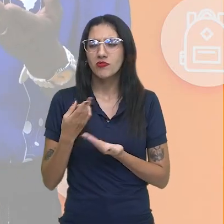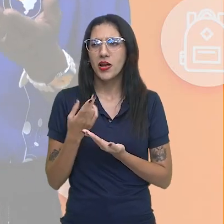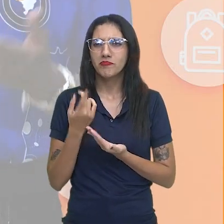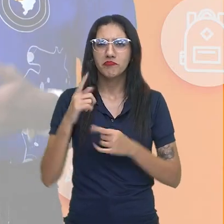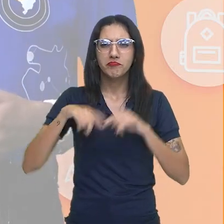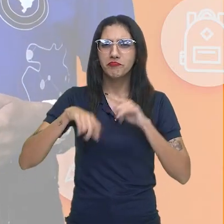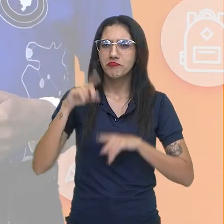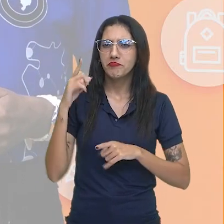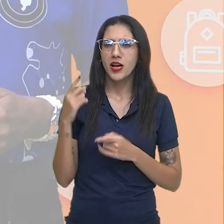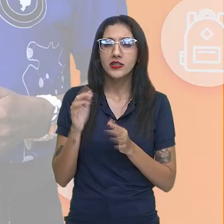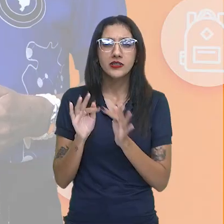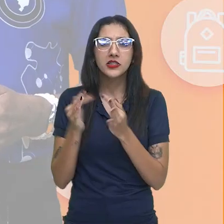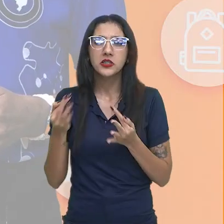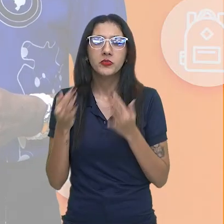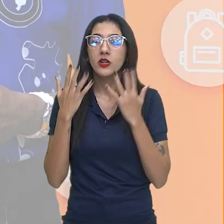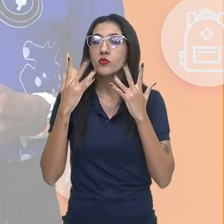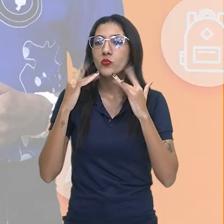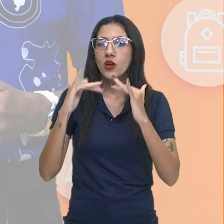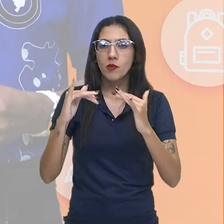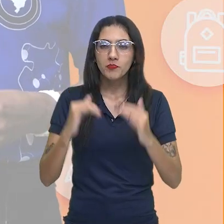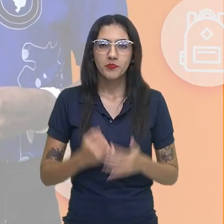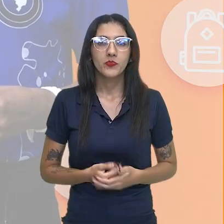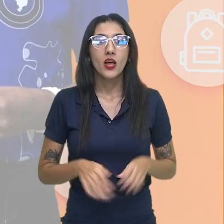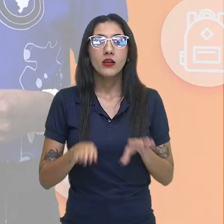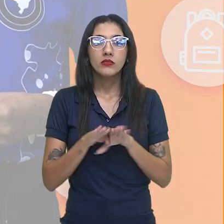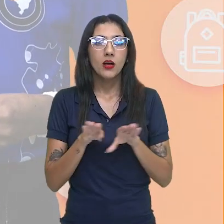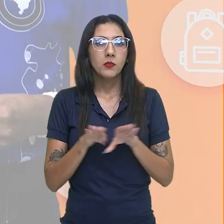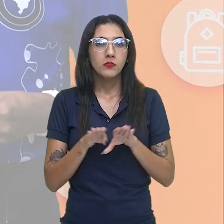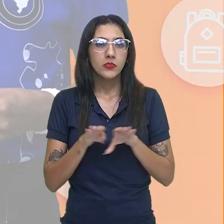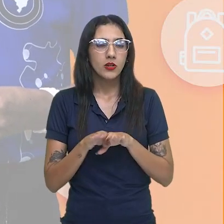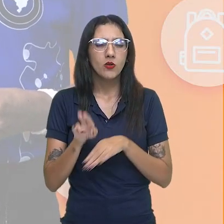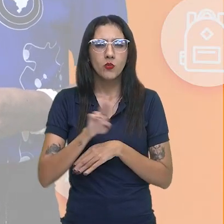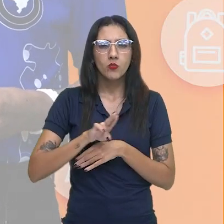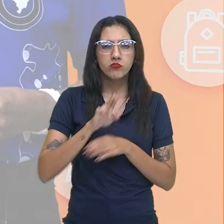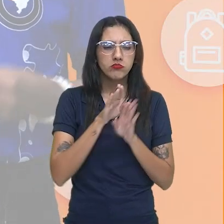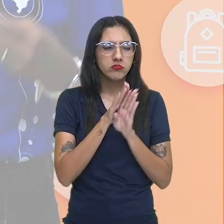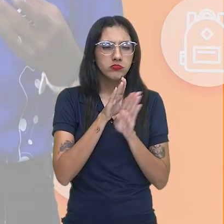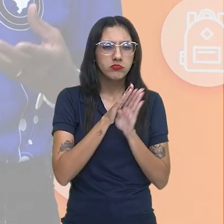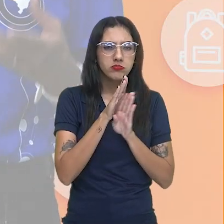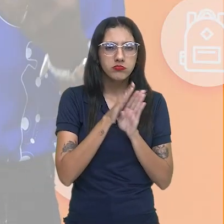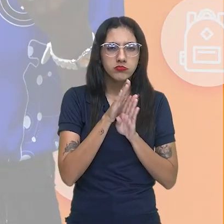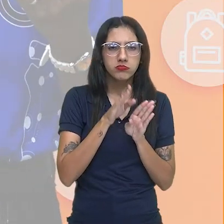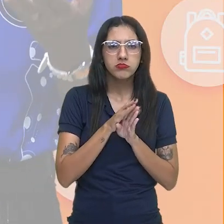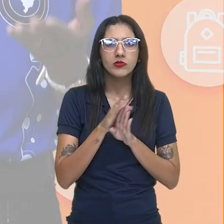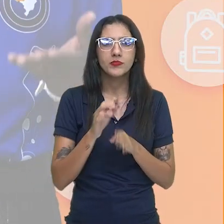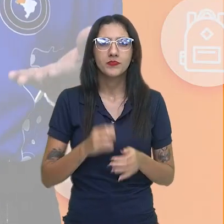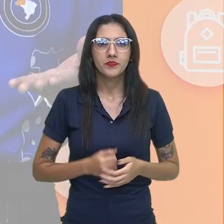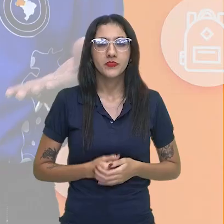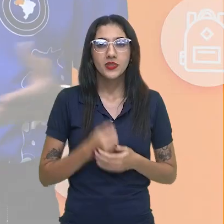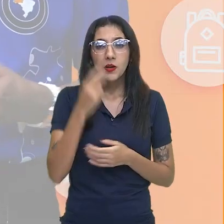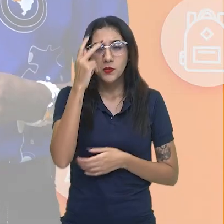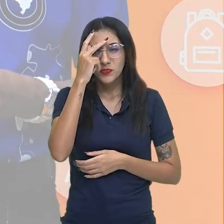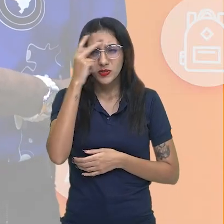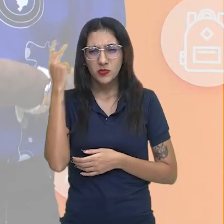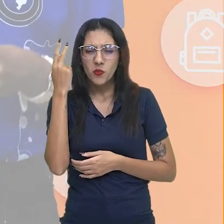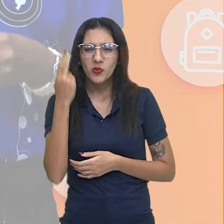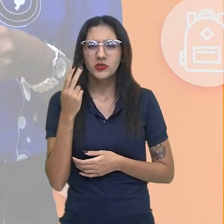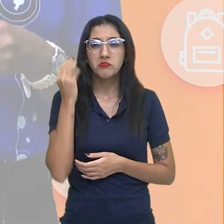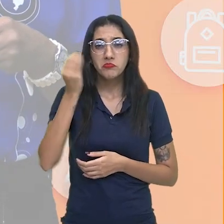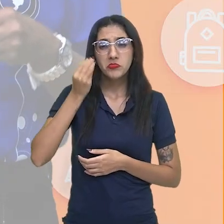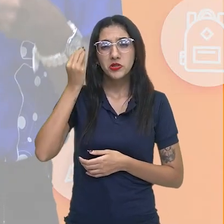bem como pela assistência terapêutica realizada por